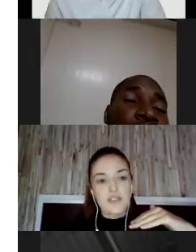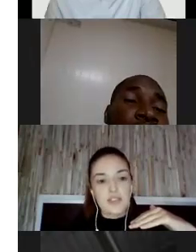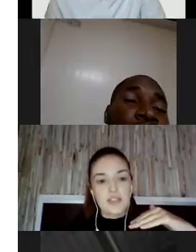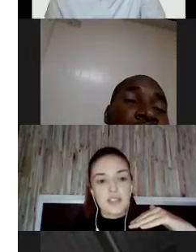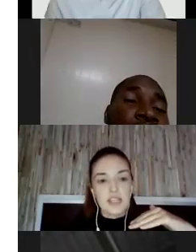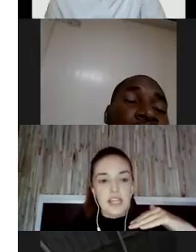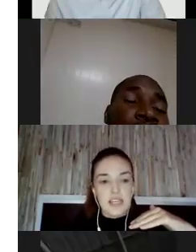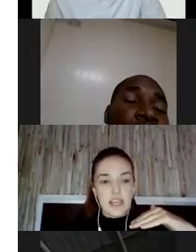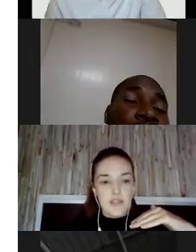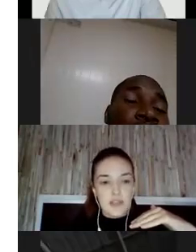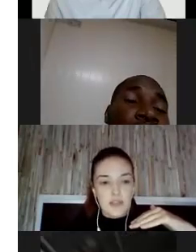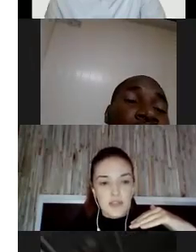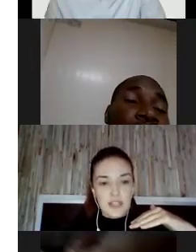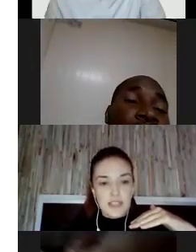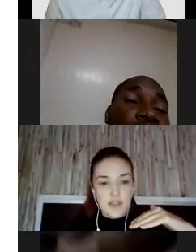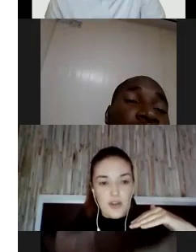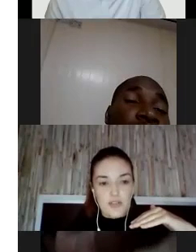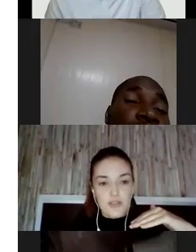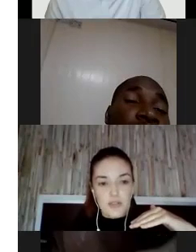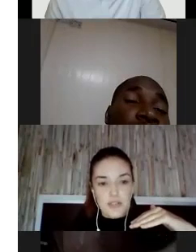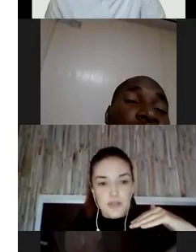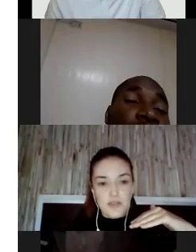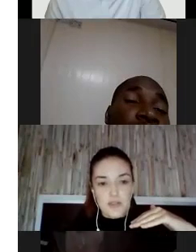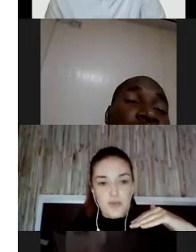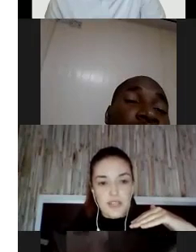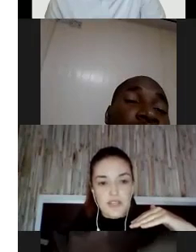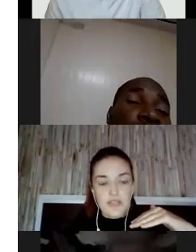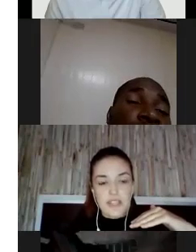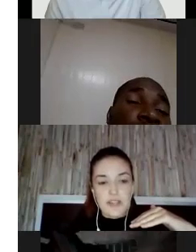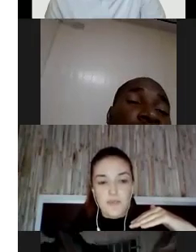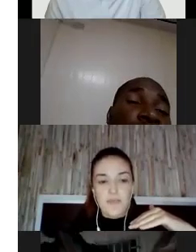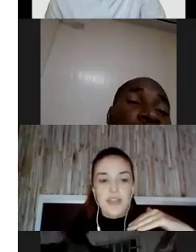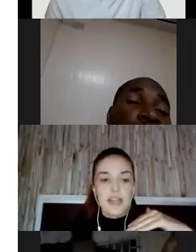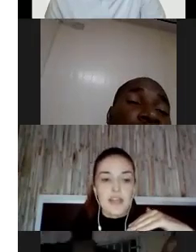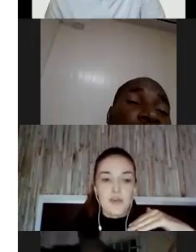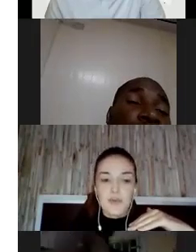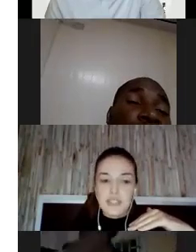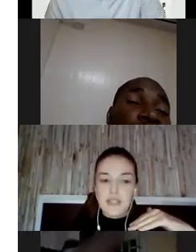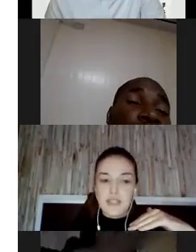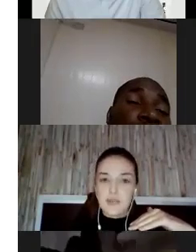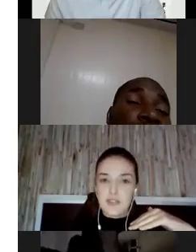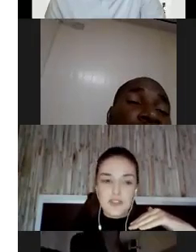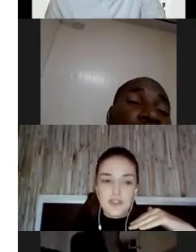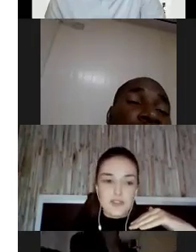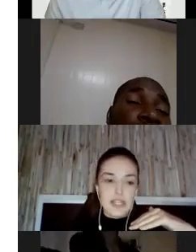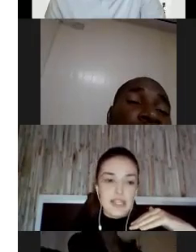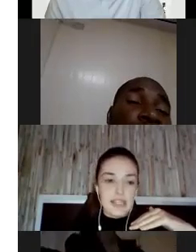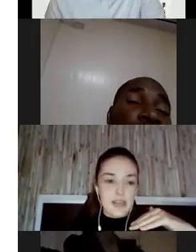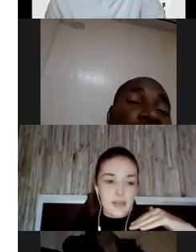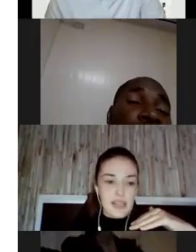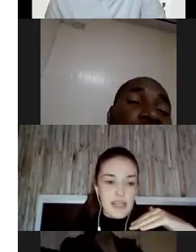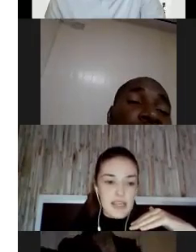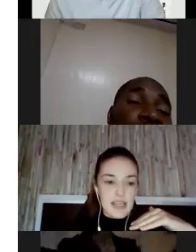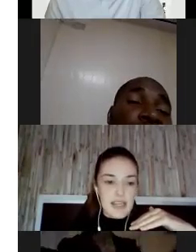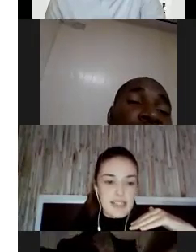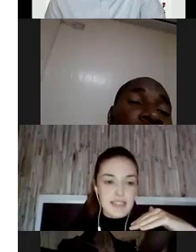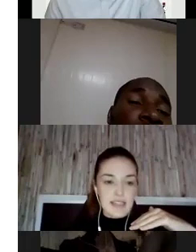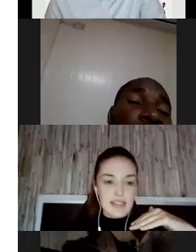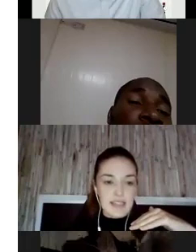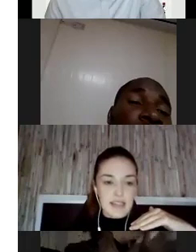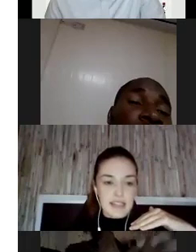são erodidas. E aí esse corte fica mais ou menos com essa feição. E um exemplo disso também